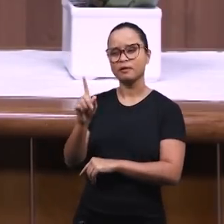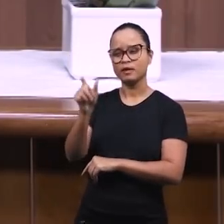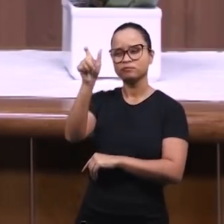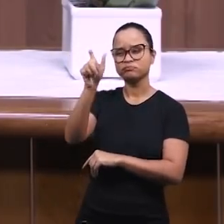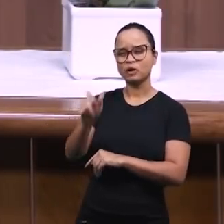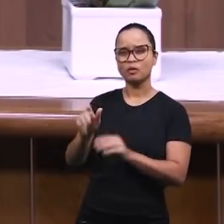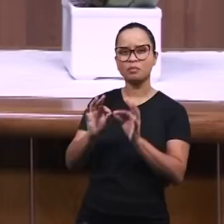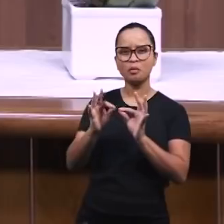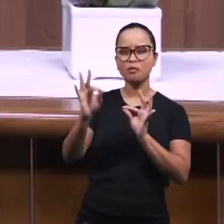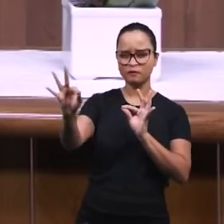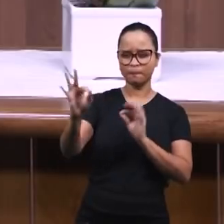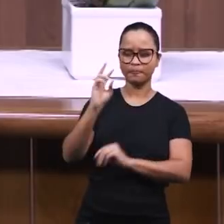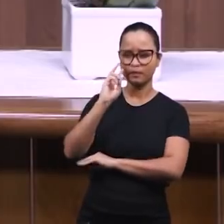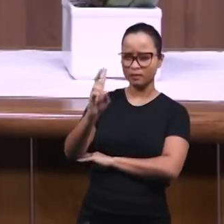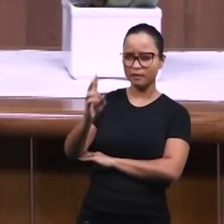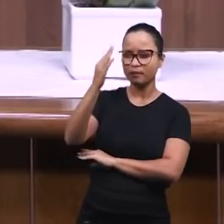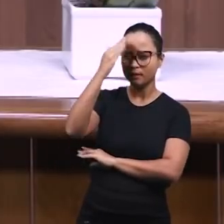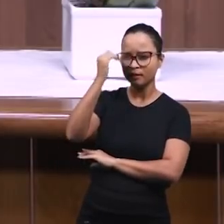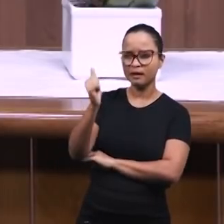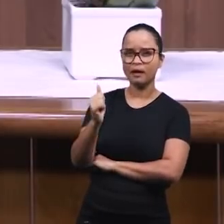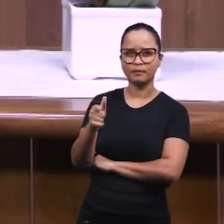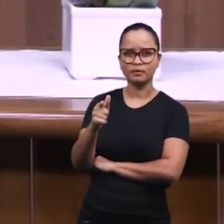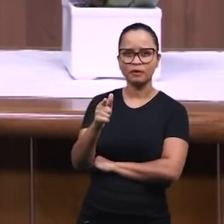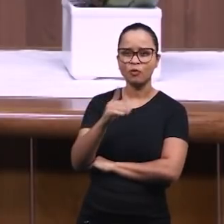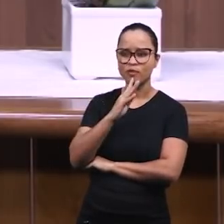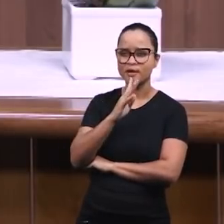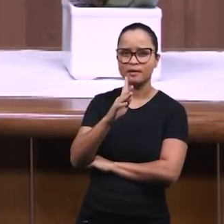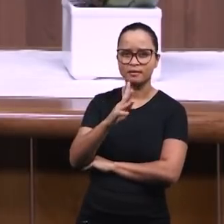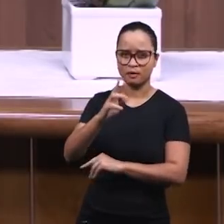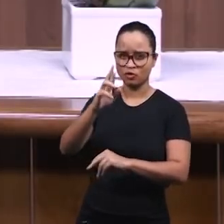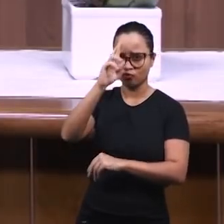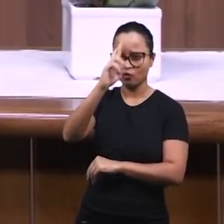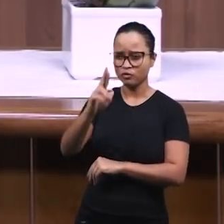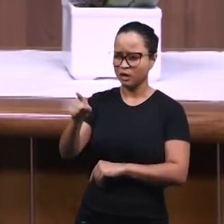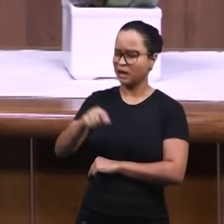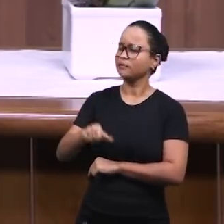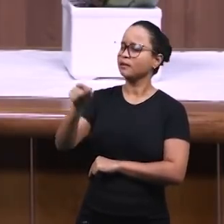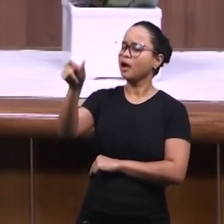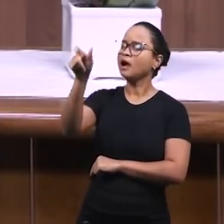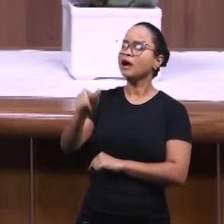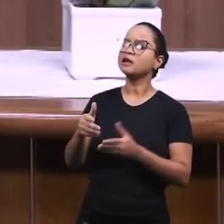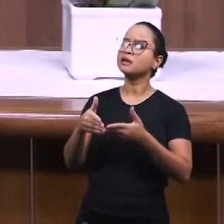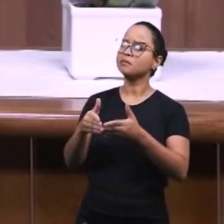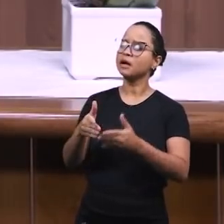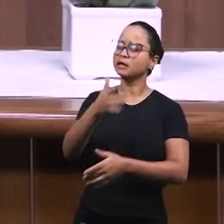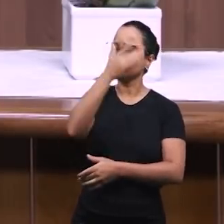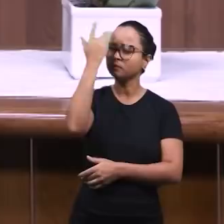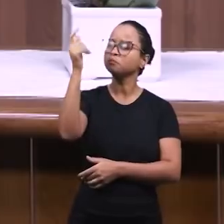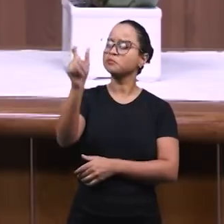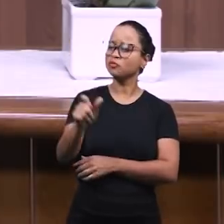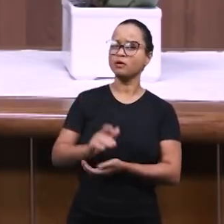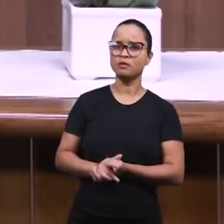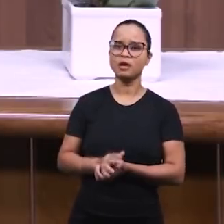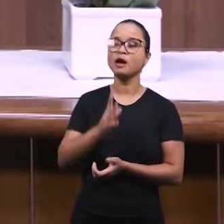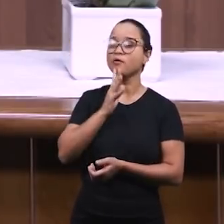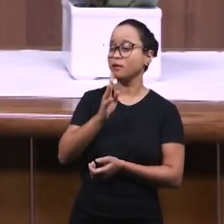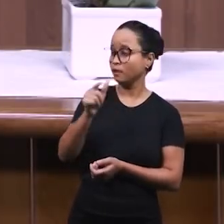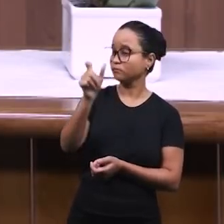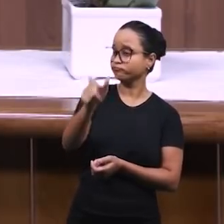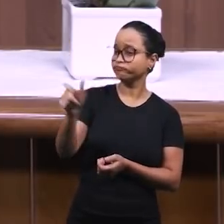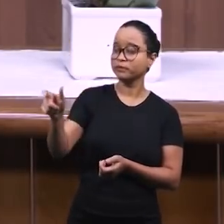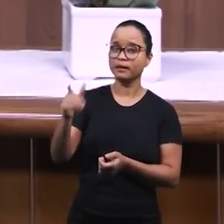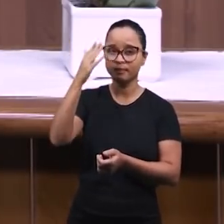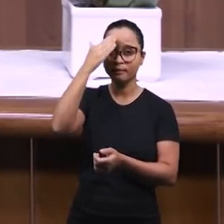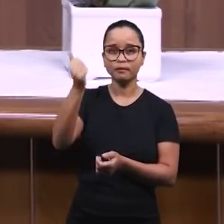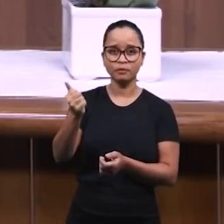conhecer aquele barco, de quem ele é, a quem ele pertence, você tem como identificar, olha, aquele barco é desta pessoa, é de